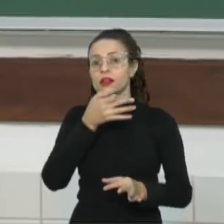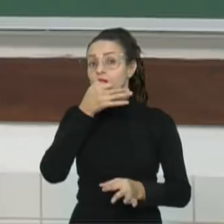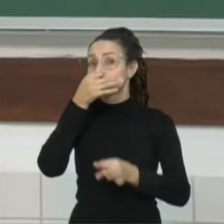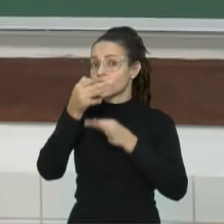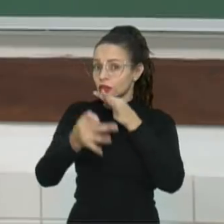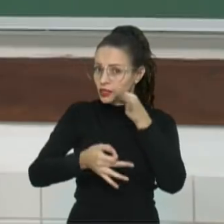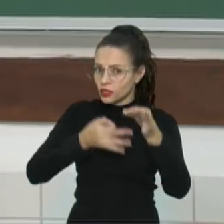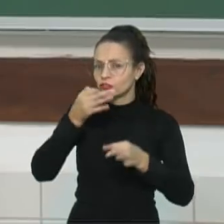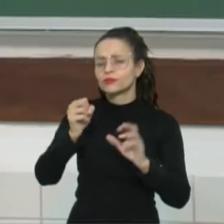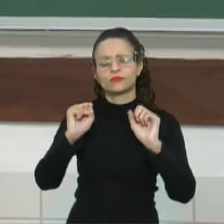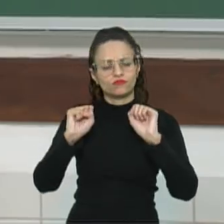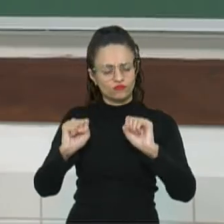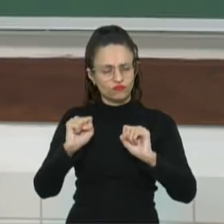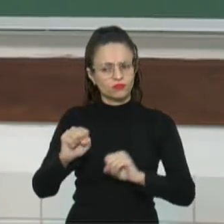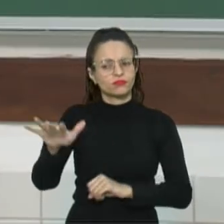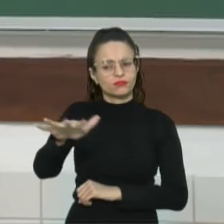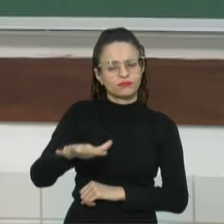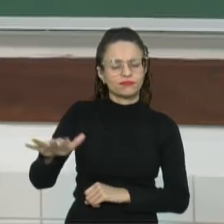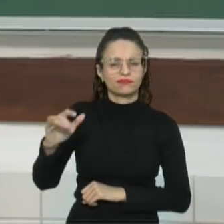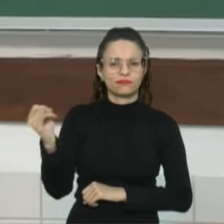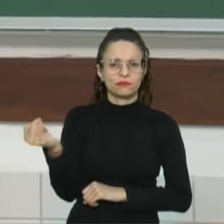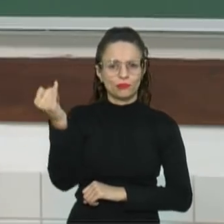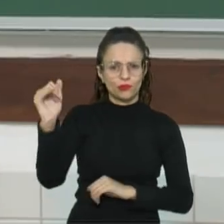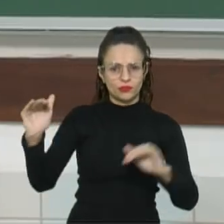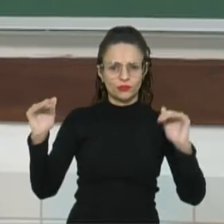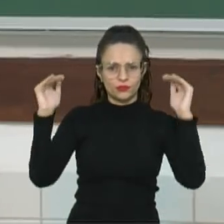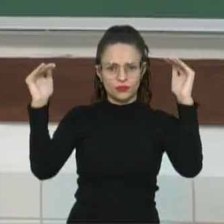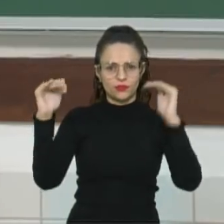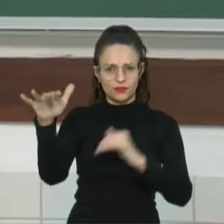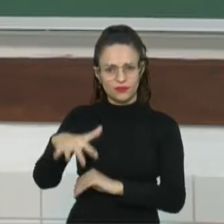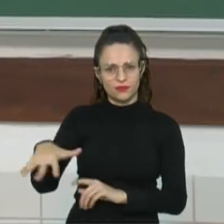criticava, né, as pessoas importantes ali da sociedade.